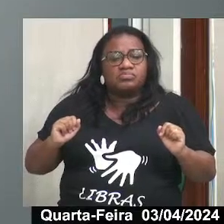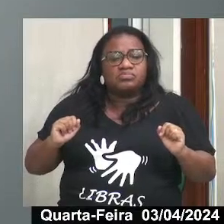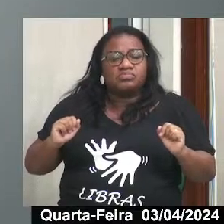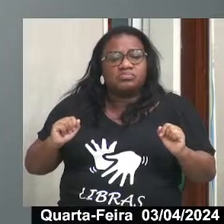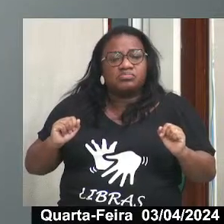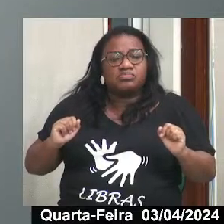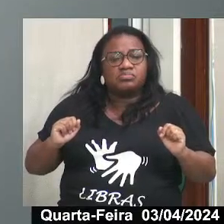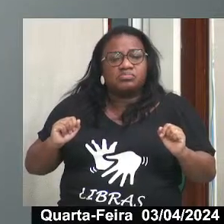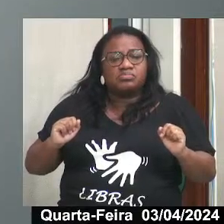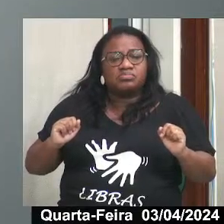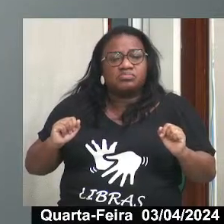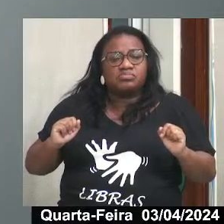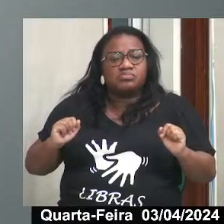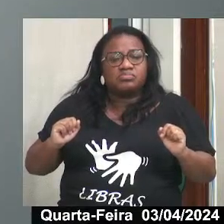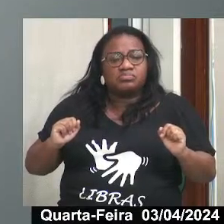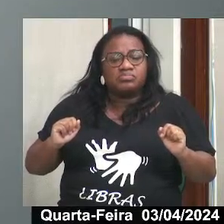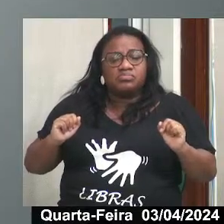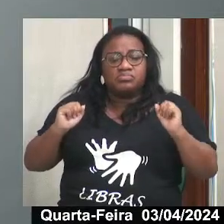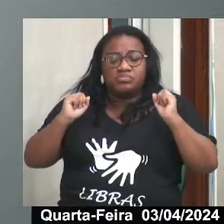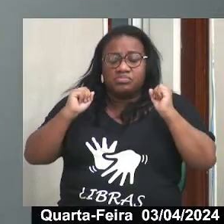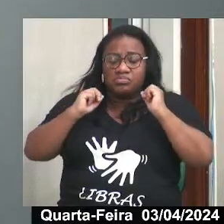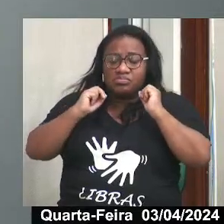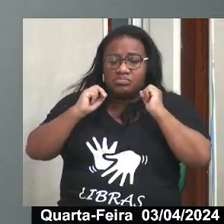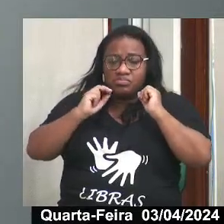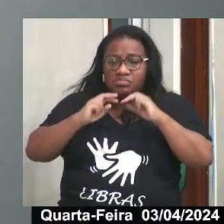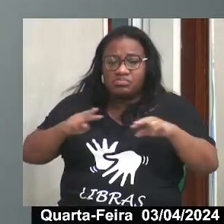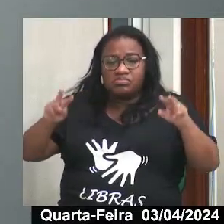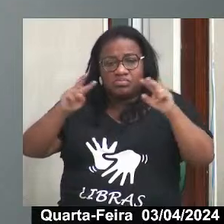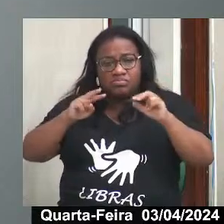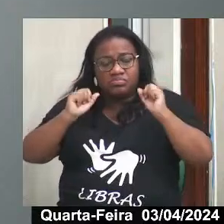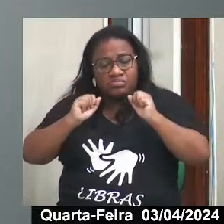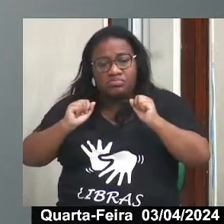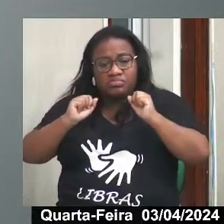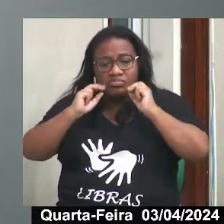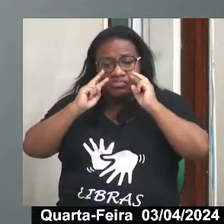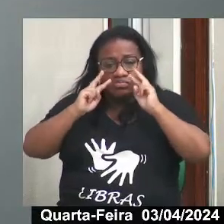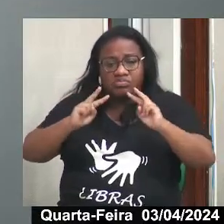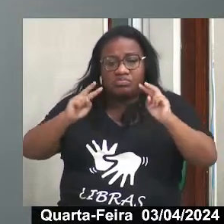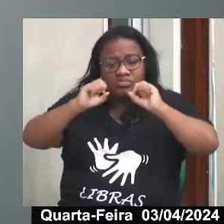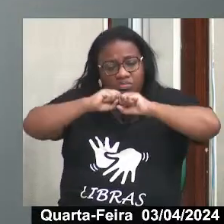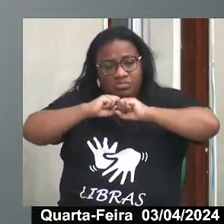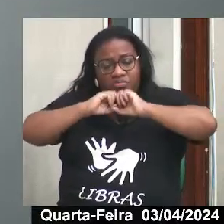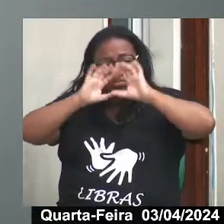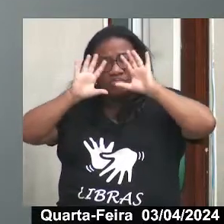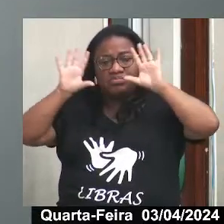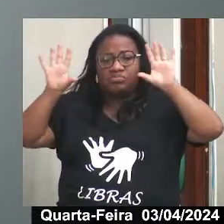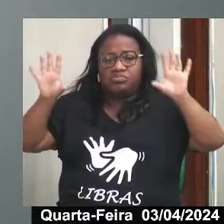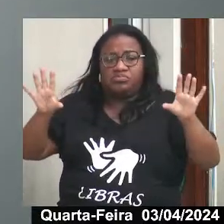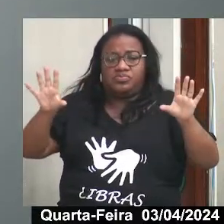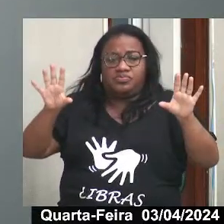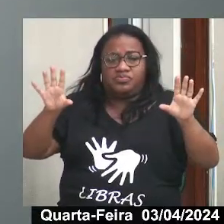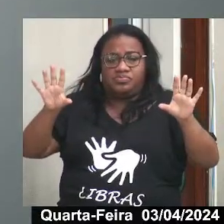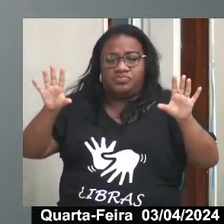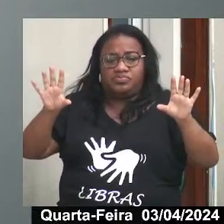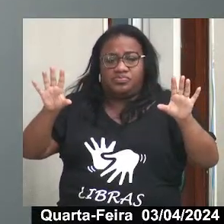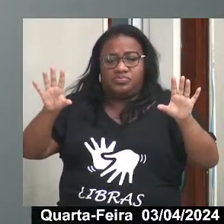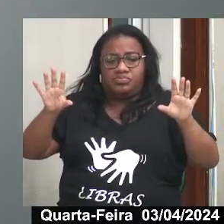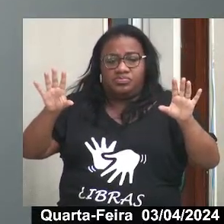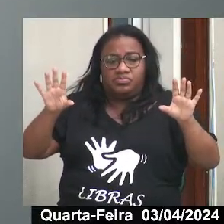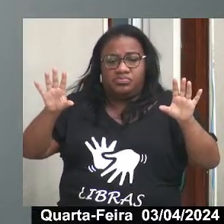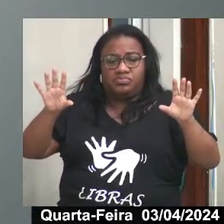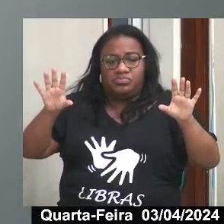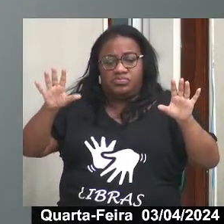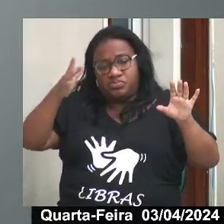O véu caiu sobre os olhos, foi retirado de seus olhos. E